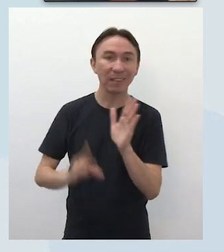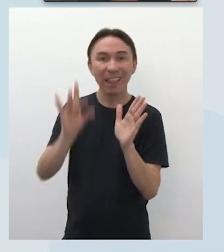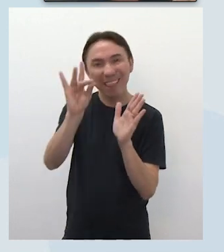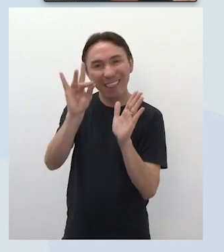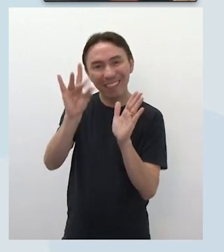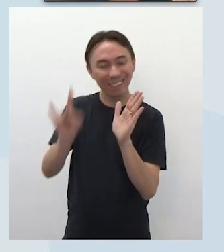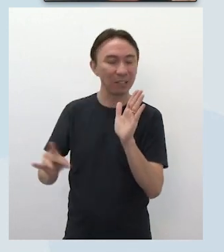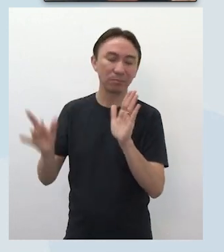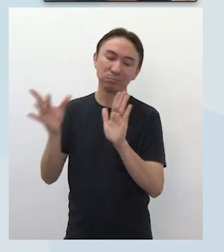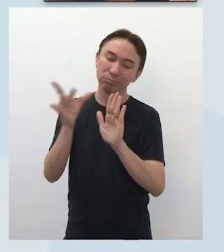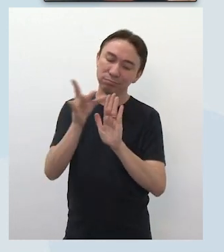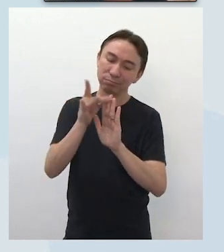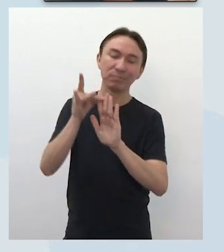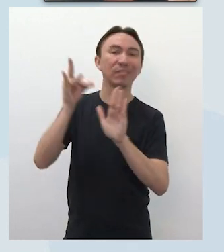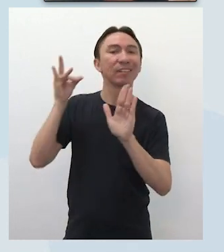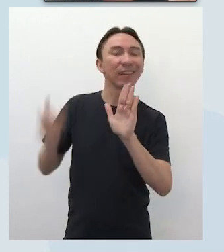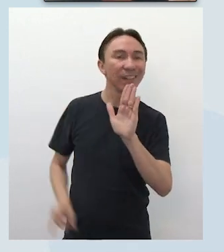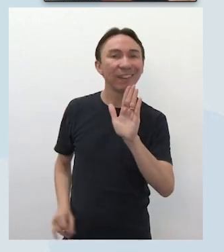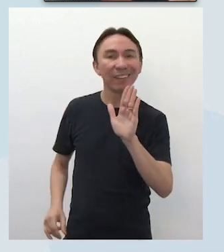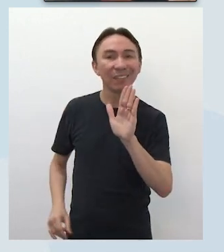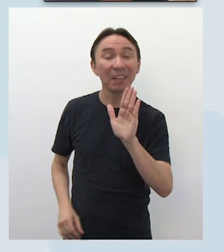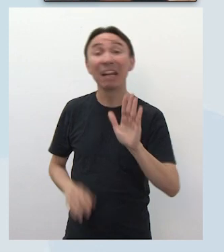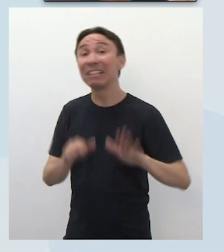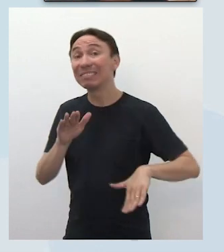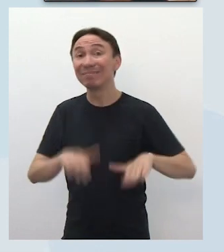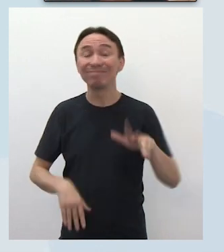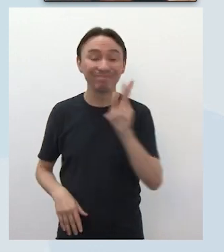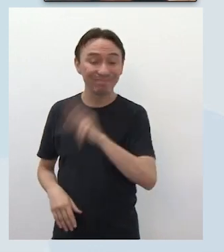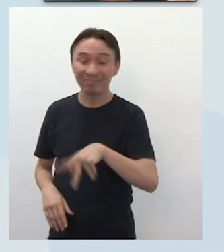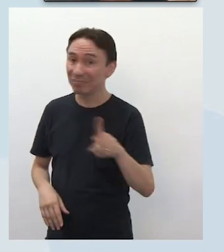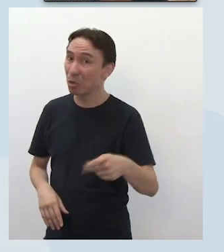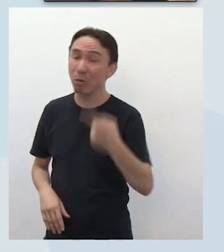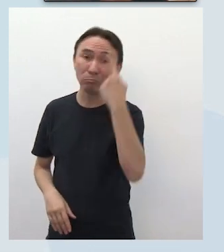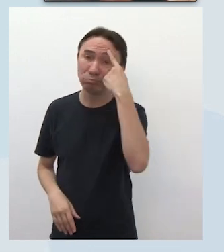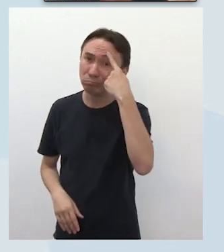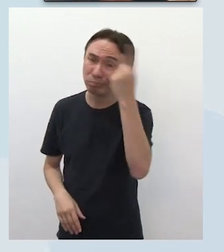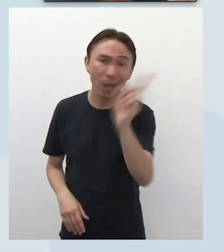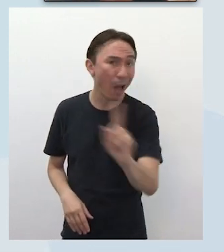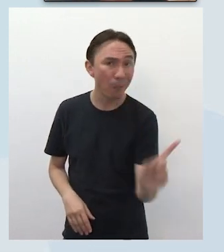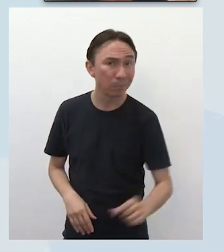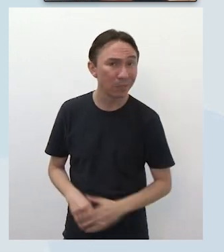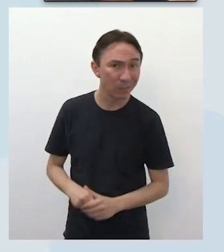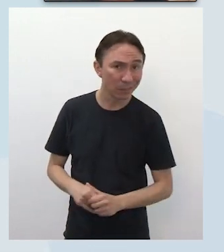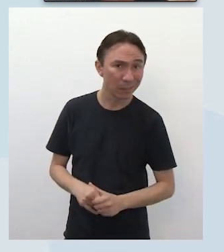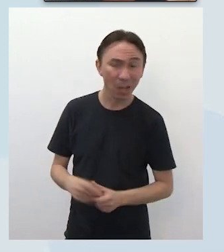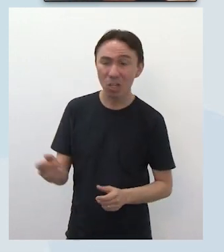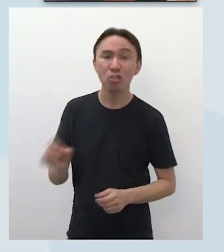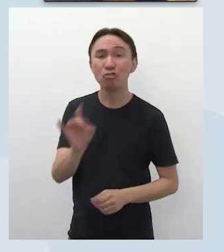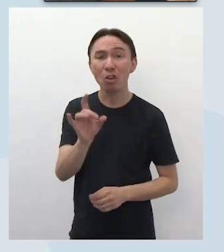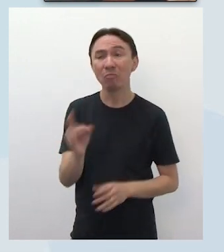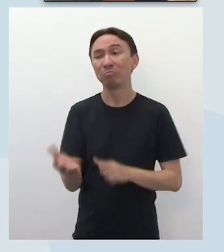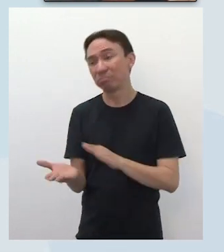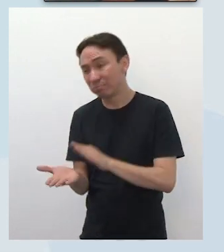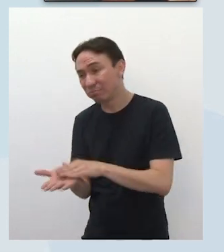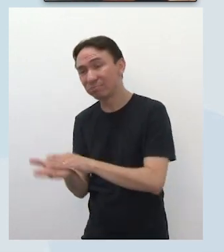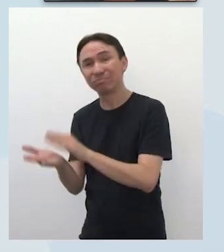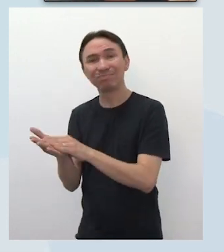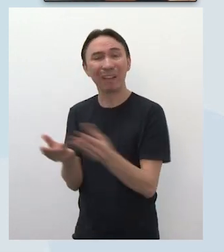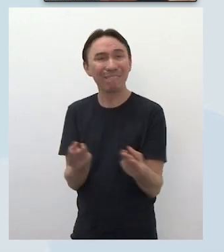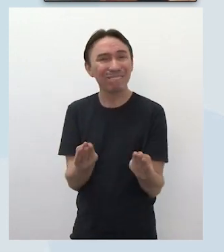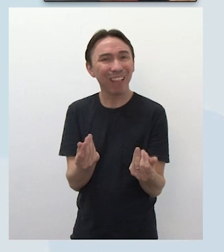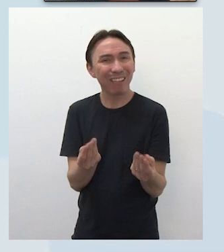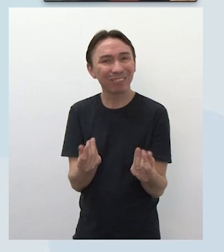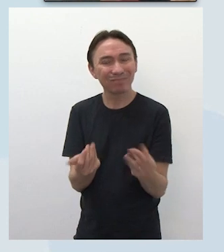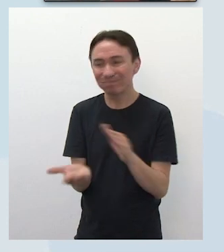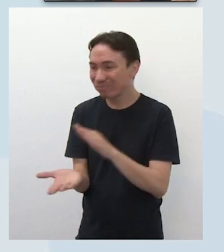de teoria, talvez, é que somente esse tipo de elogio não contribui para